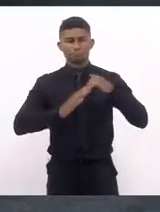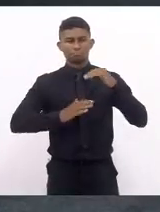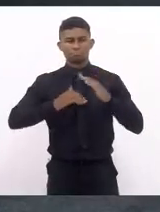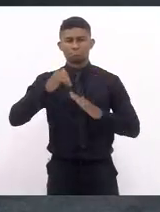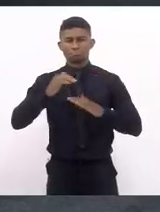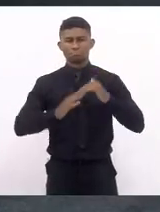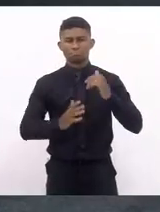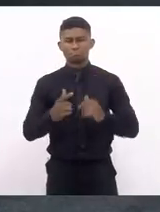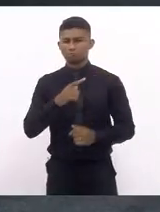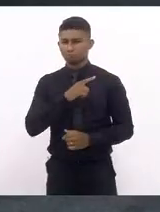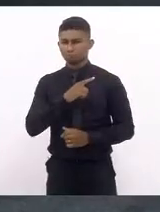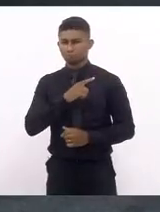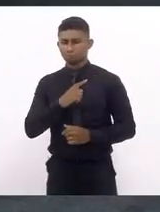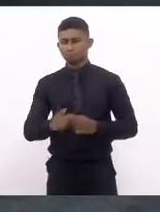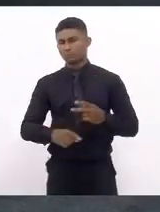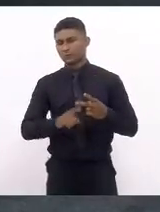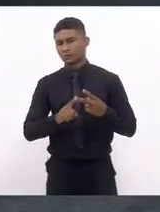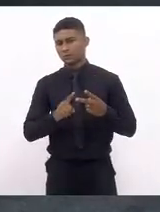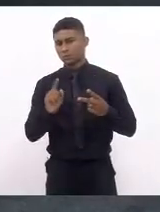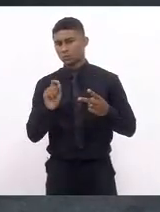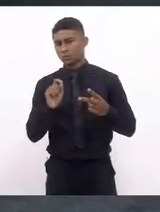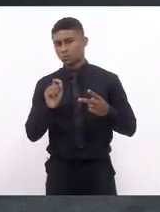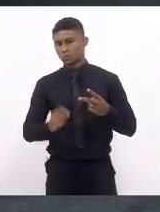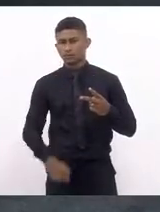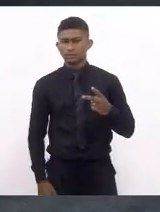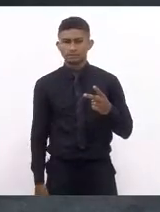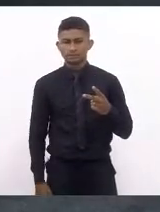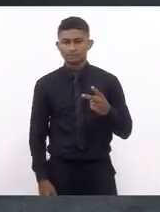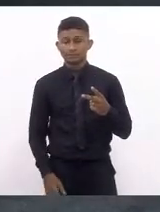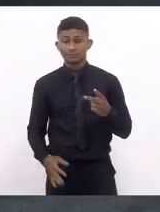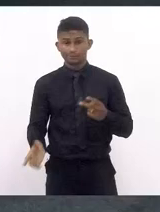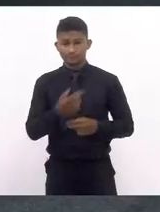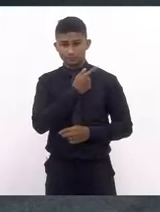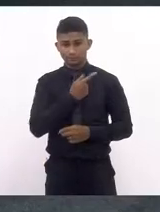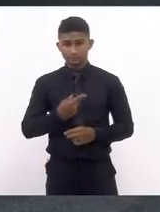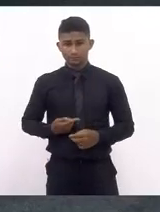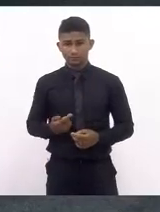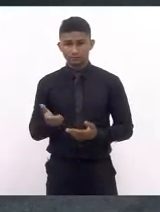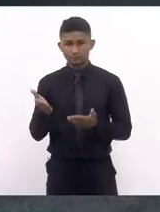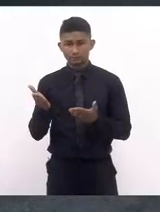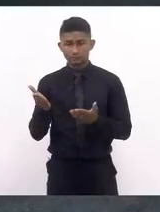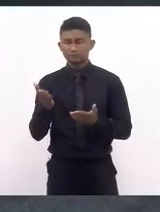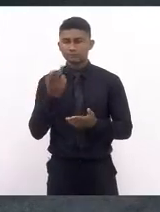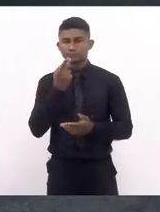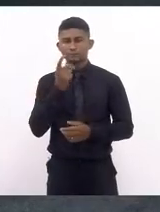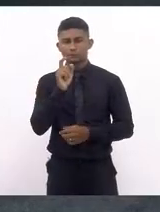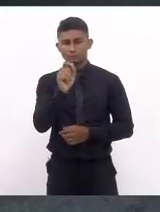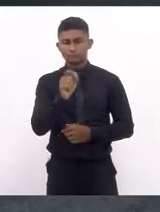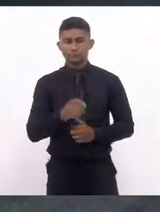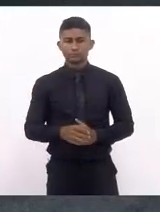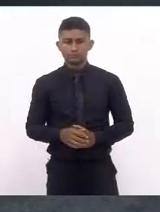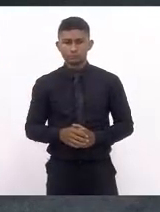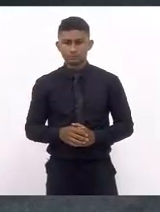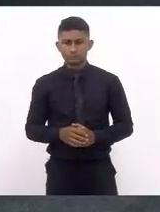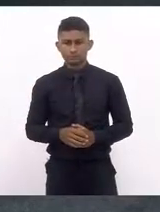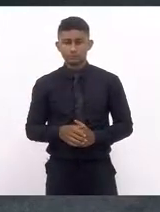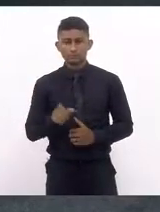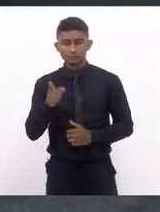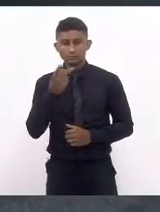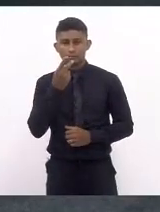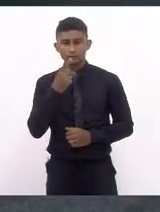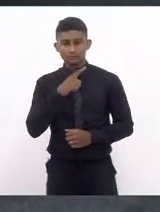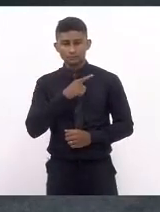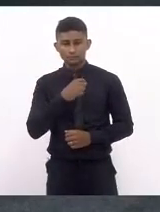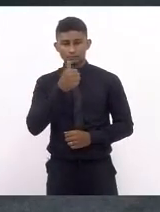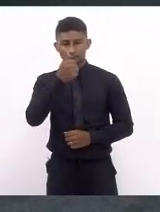segundo segundo e o governador afirma que tem 14